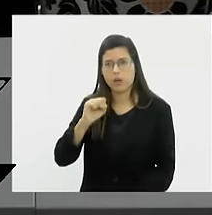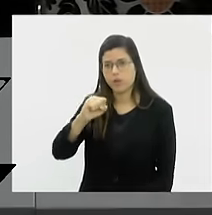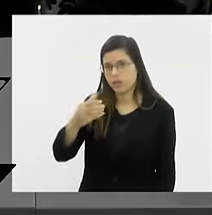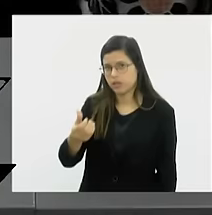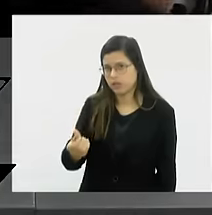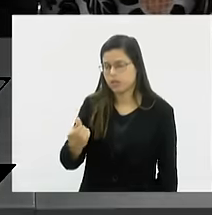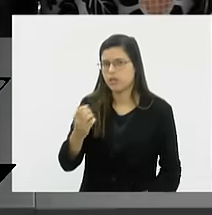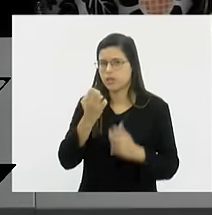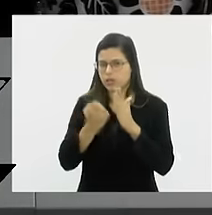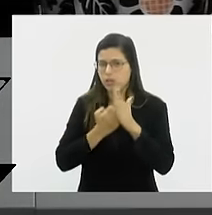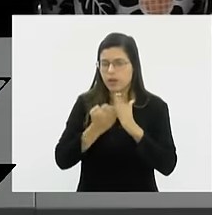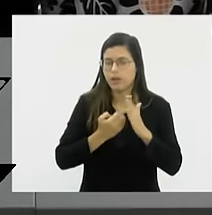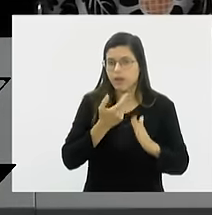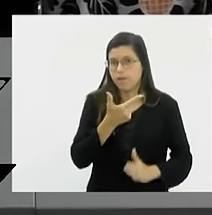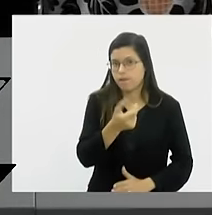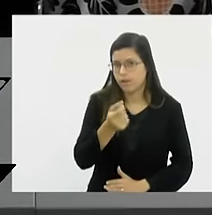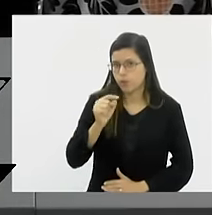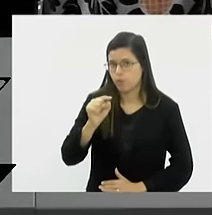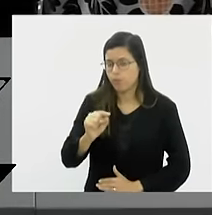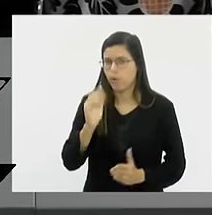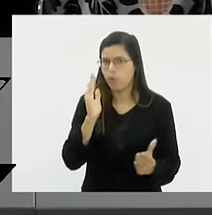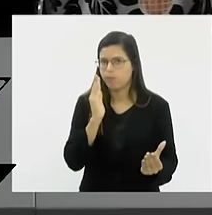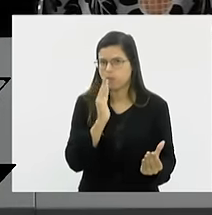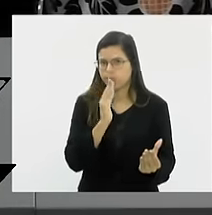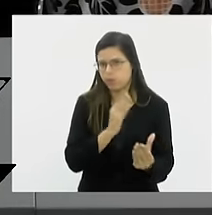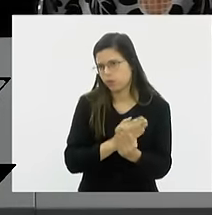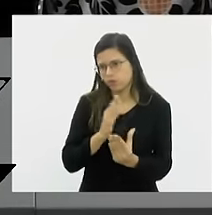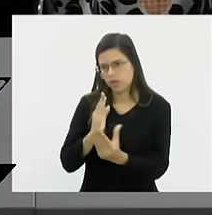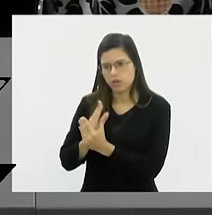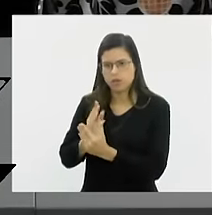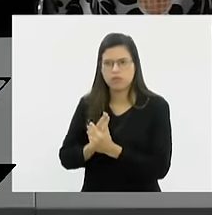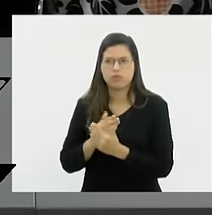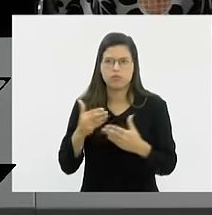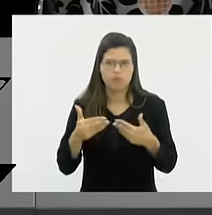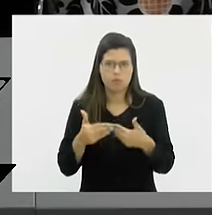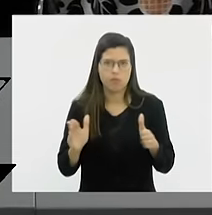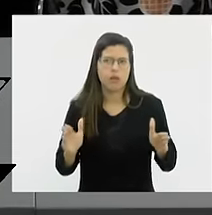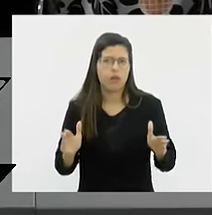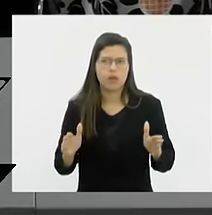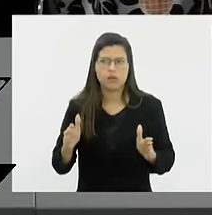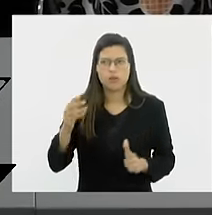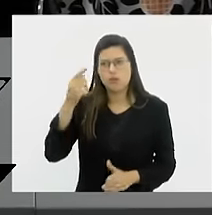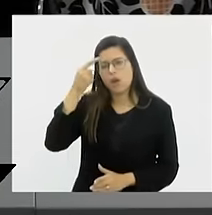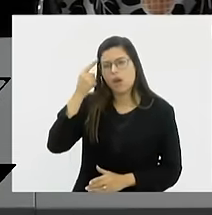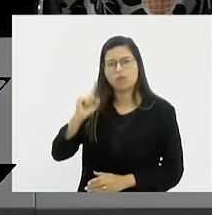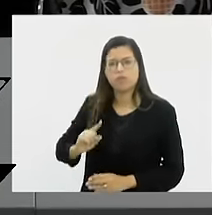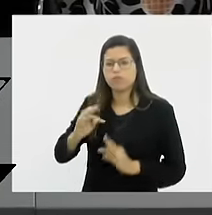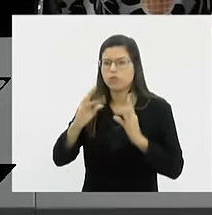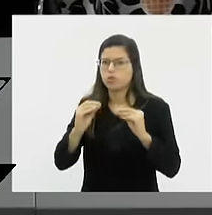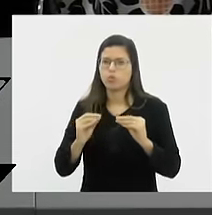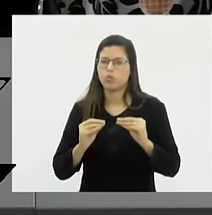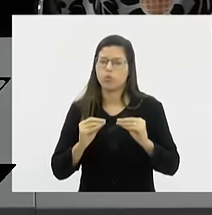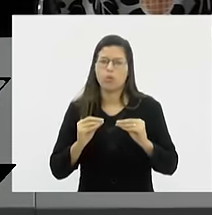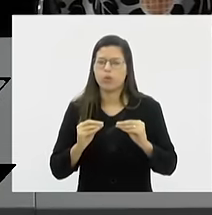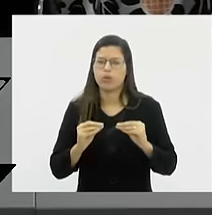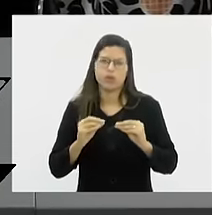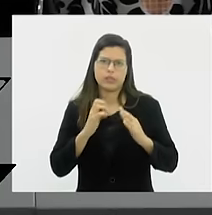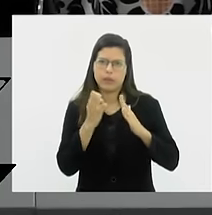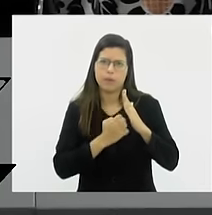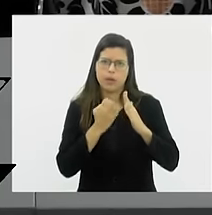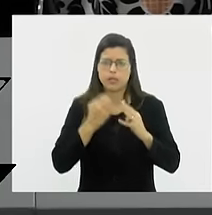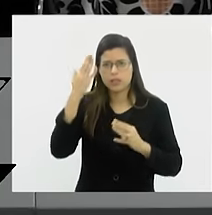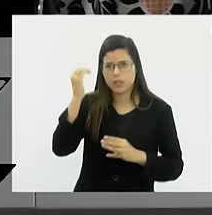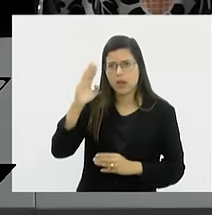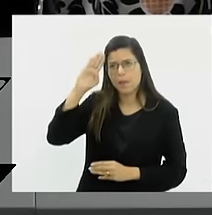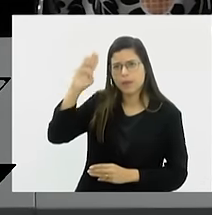torno de 20 mil processos abertos, sei. Então, assim, eu não sei todas as empresas. Sei as principais, por exemplo,